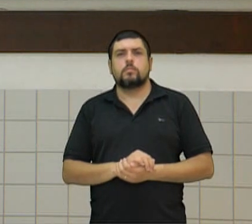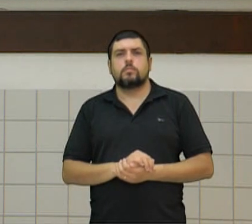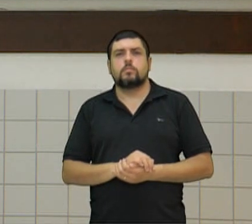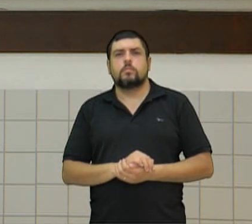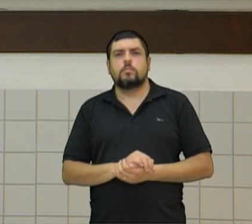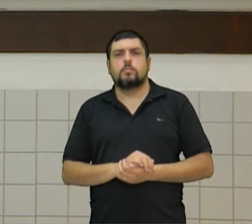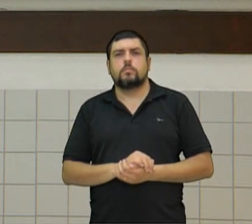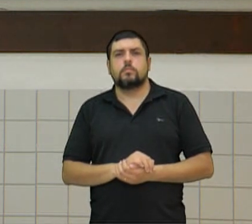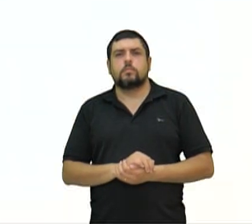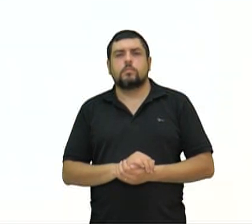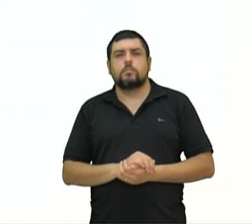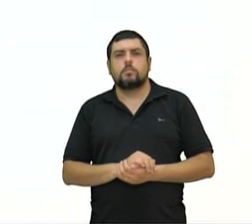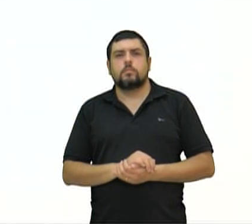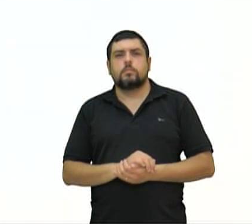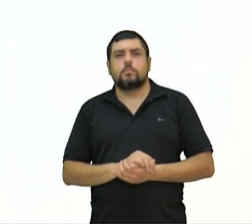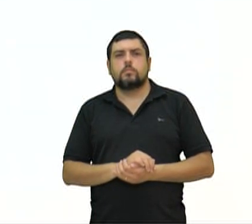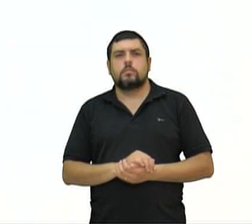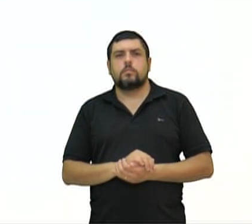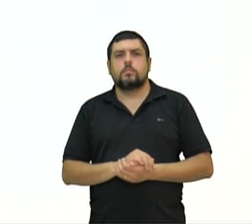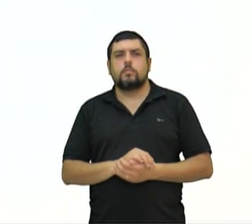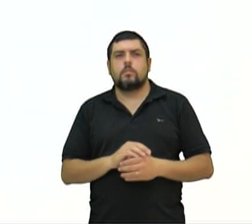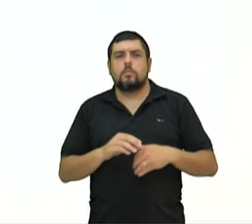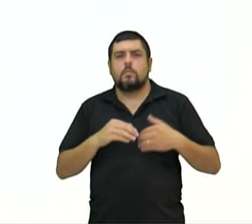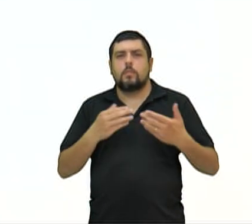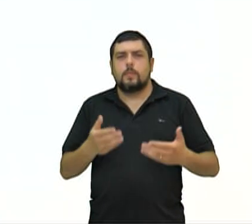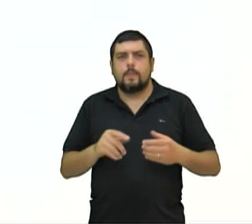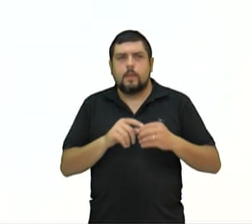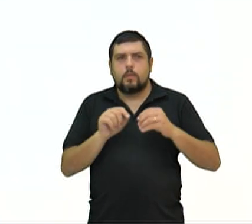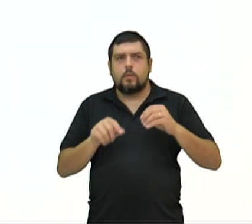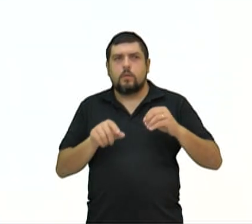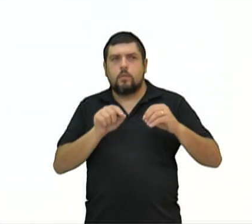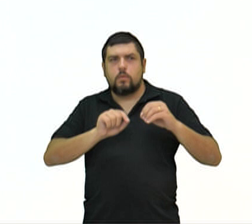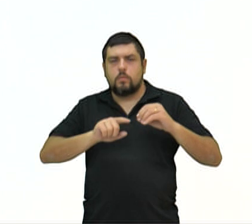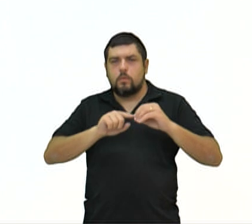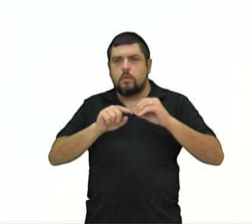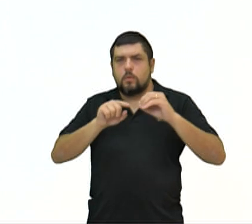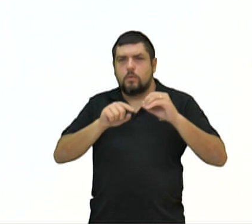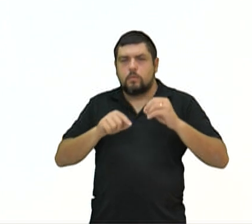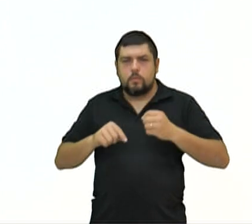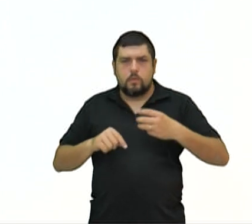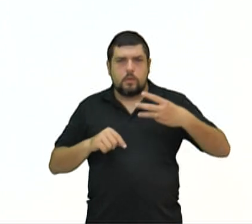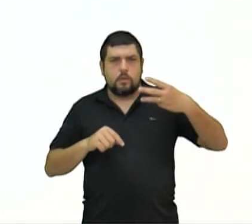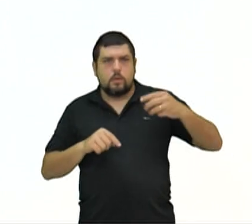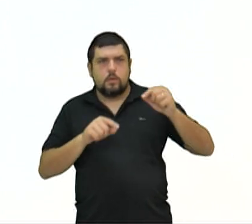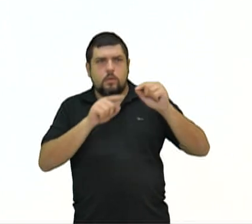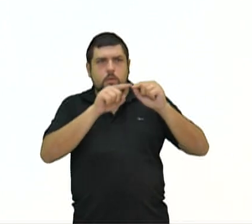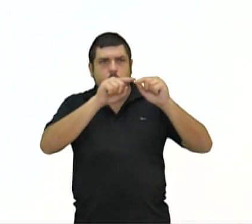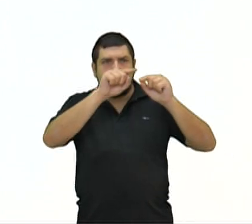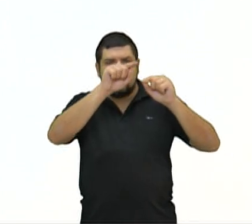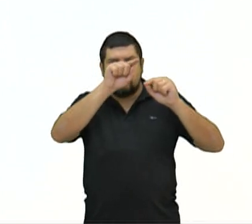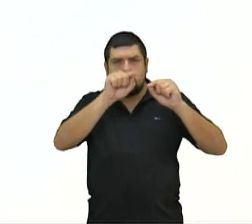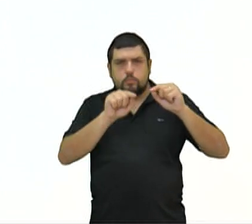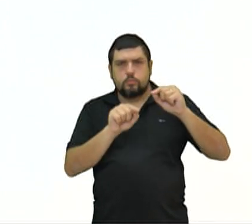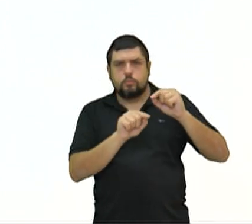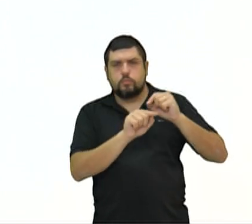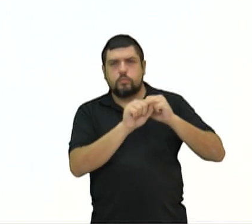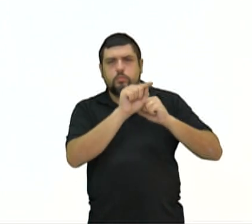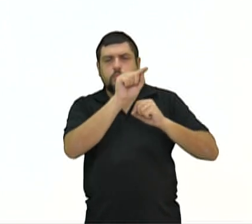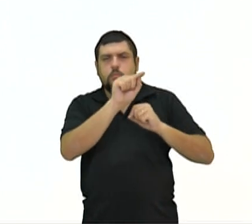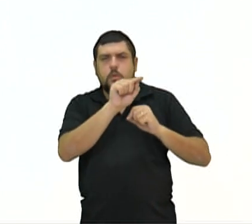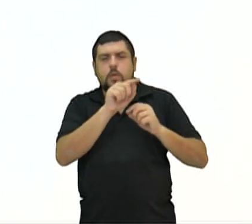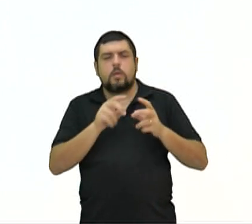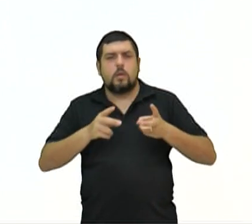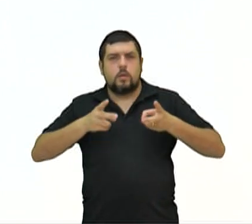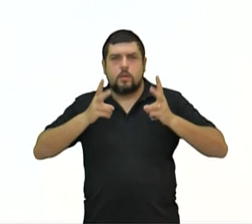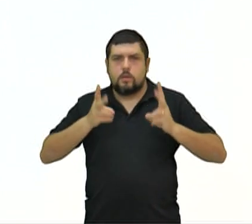Vamos lá. Essa outra corda, certo? Ela passa por essa terceira polia aqui e dá a mesma ideia. Então, você vai